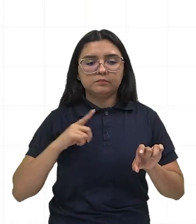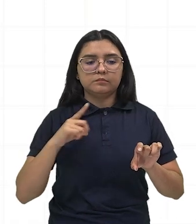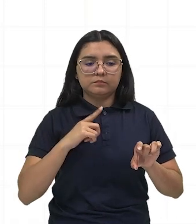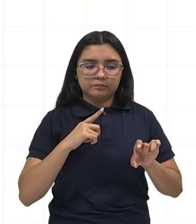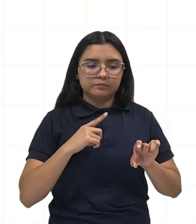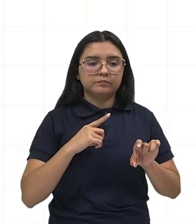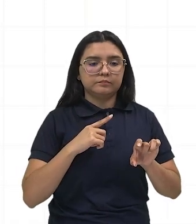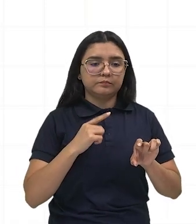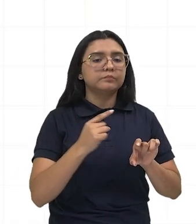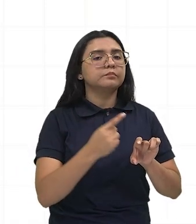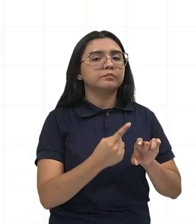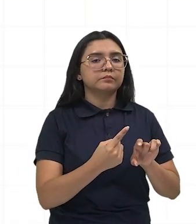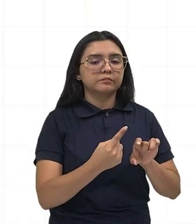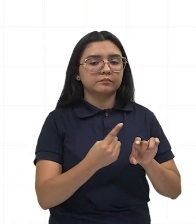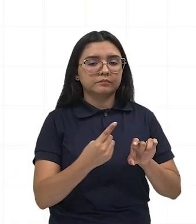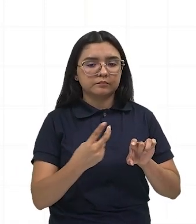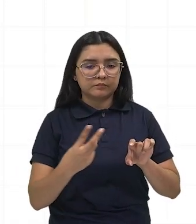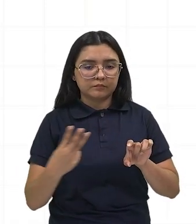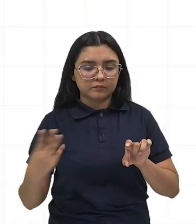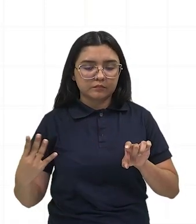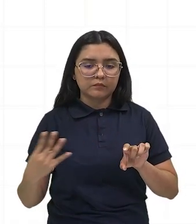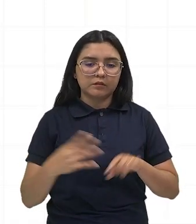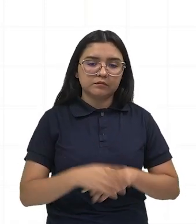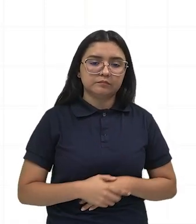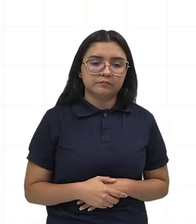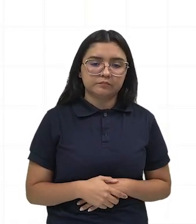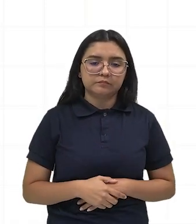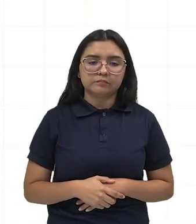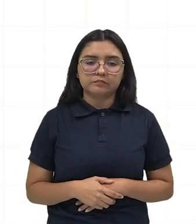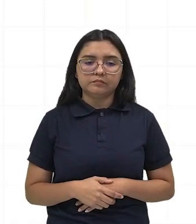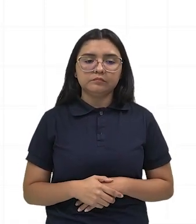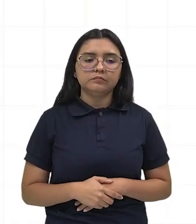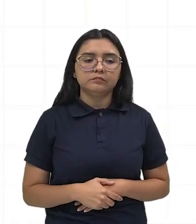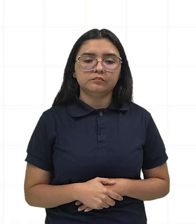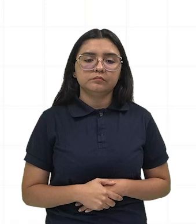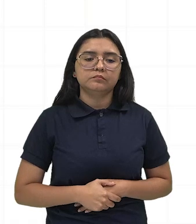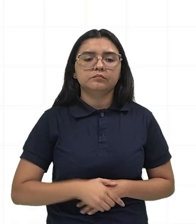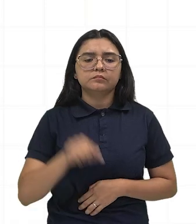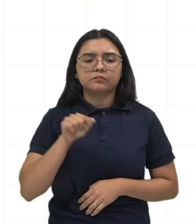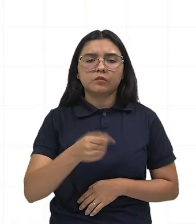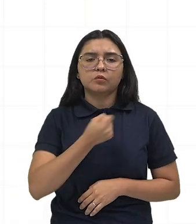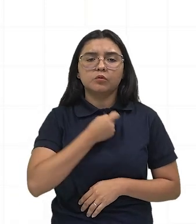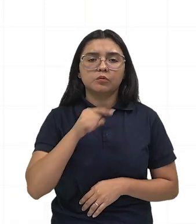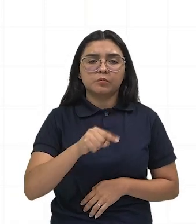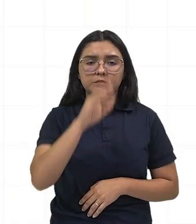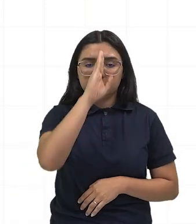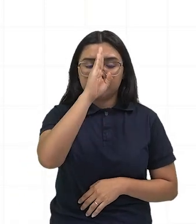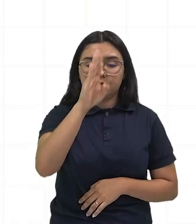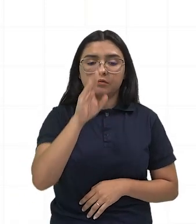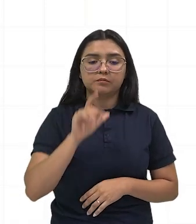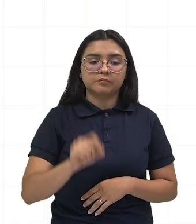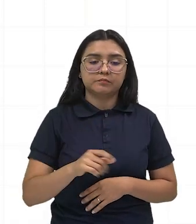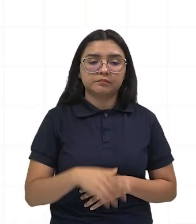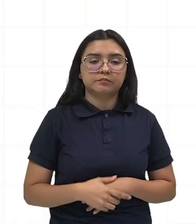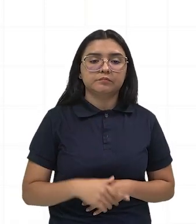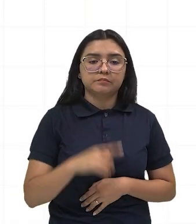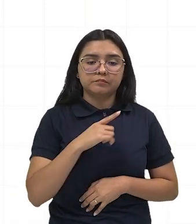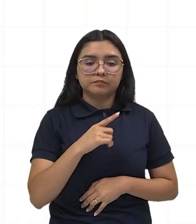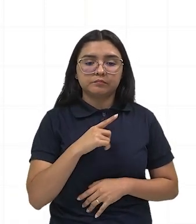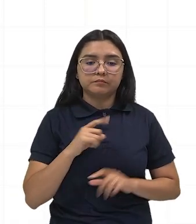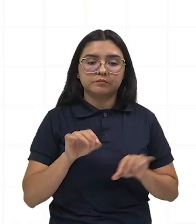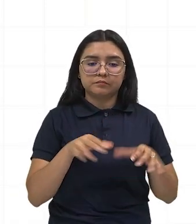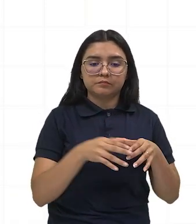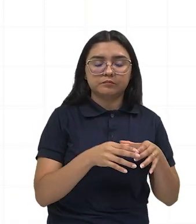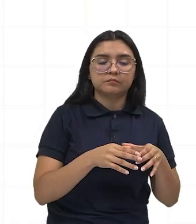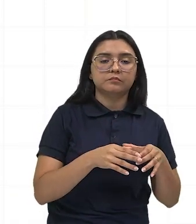ordem crescente e tomar o termo central de maneira que se tenha um conjunto de termos